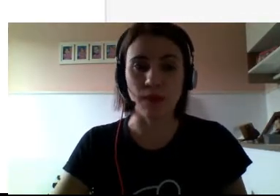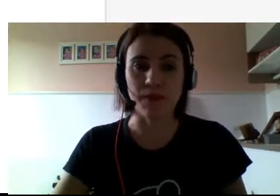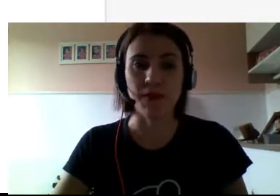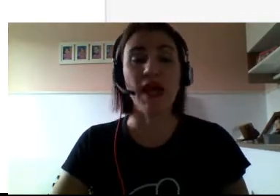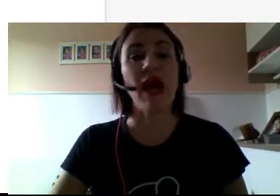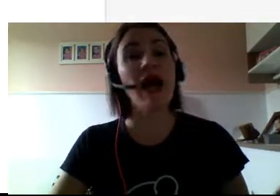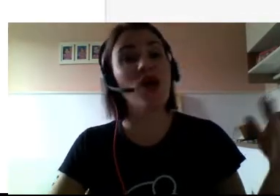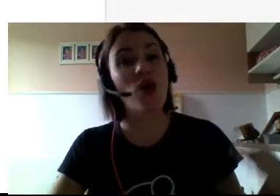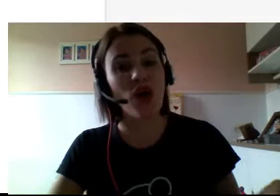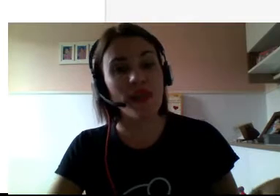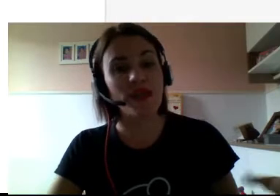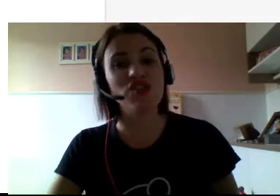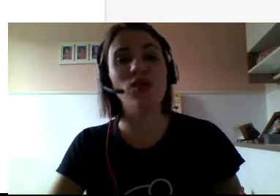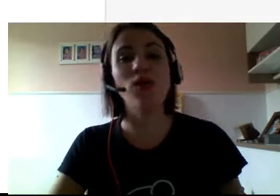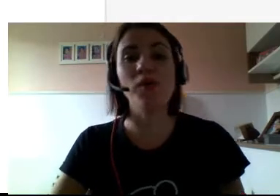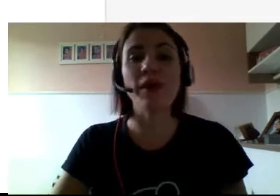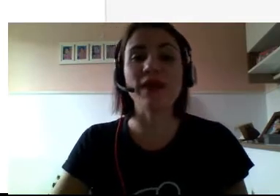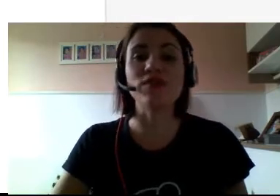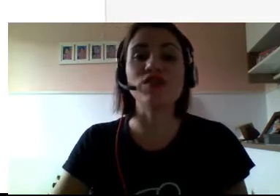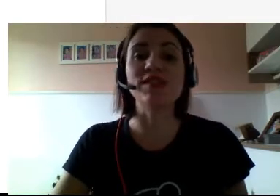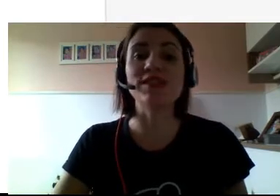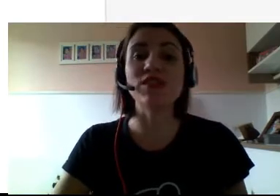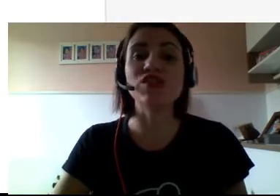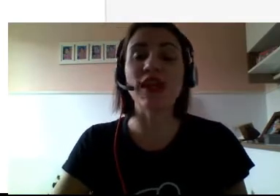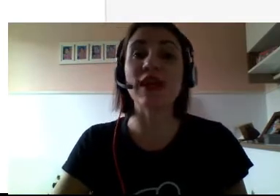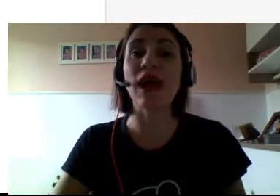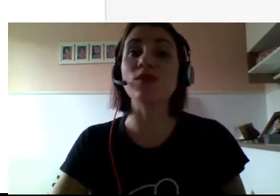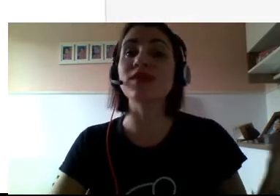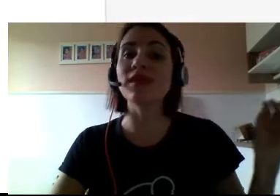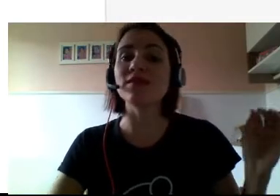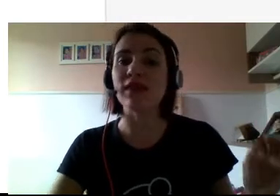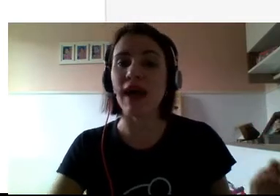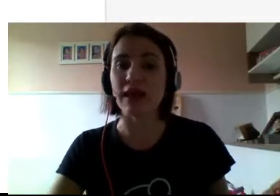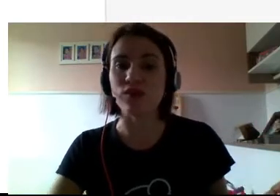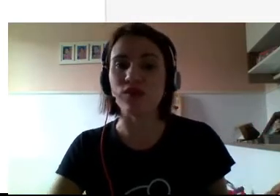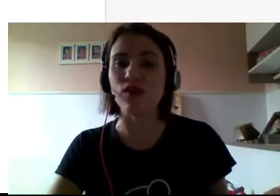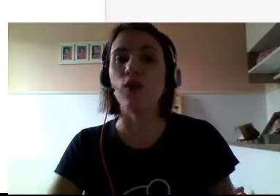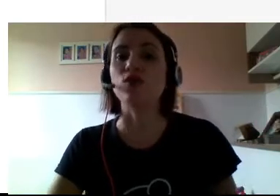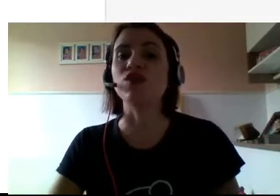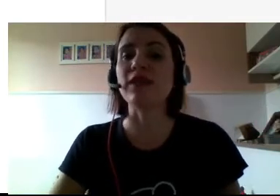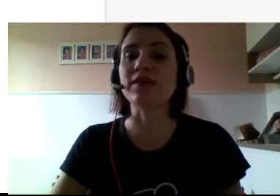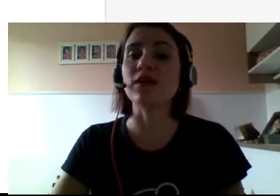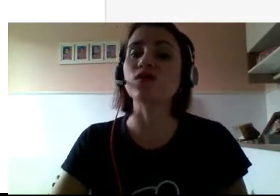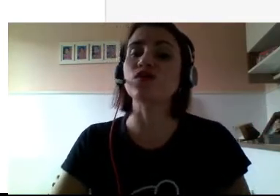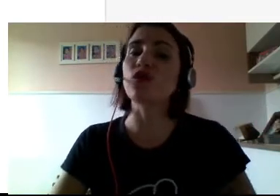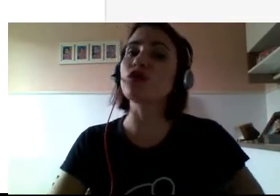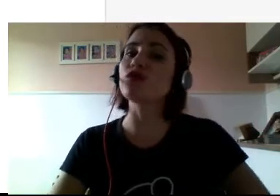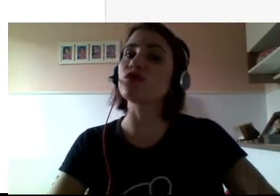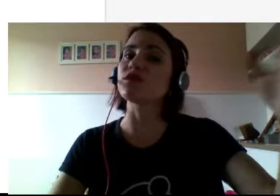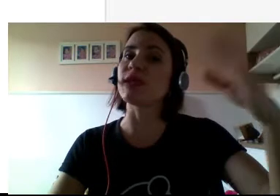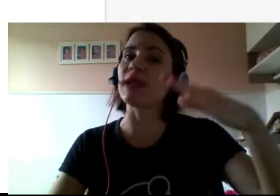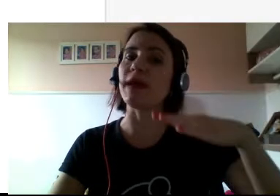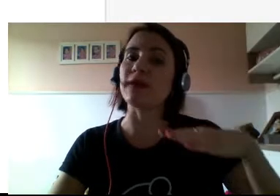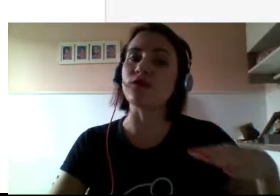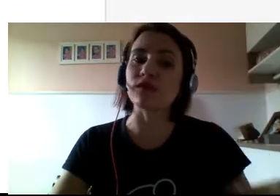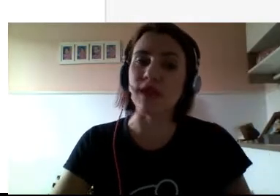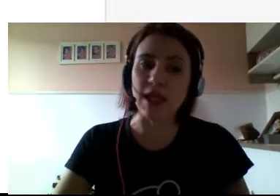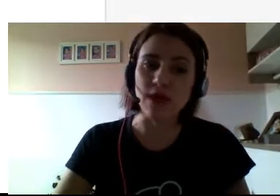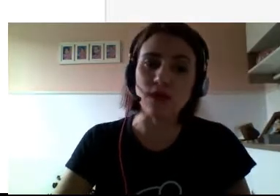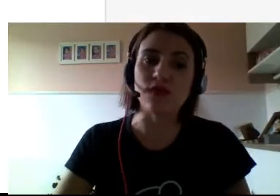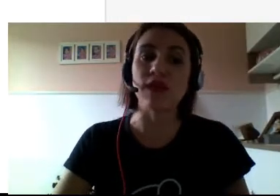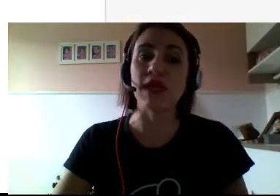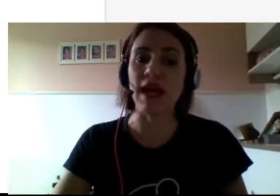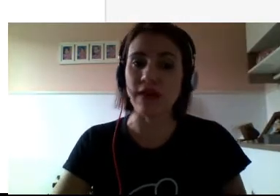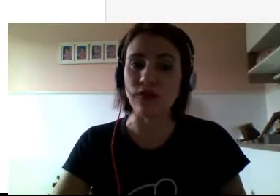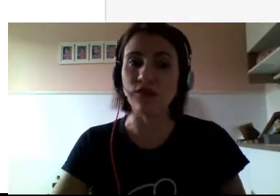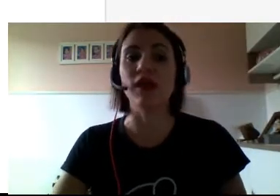teatral agora chegou o momento de se dedicar aos ensaios utilizando todos os elementos